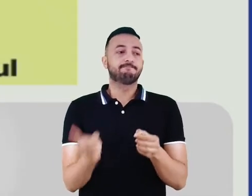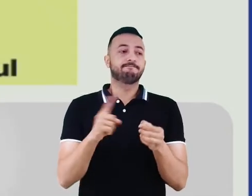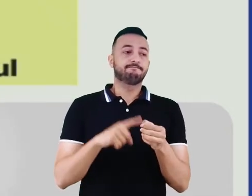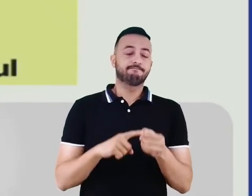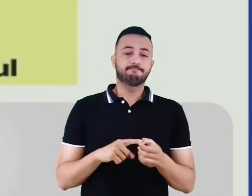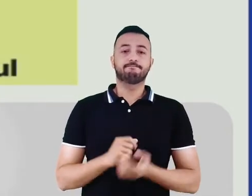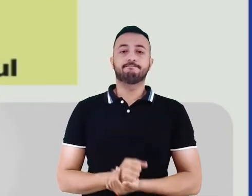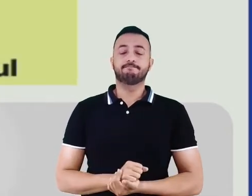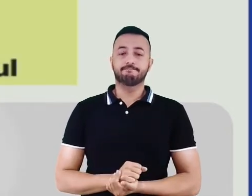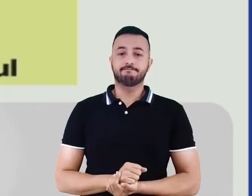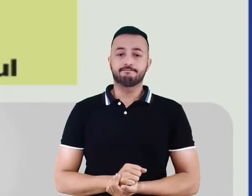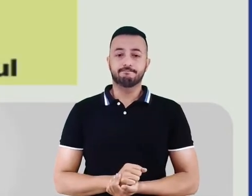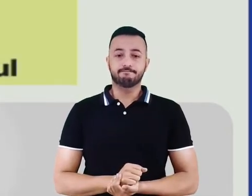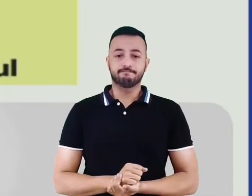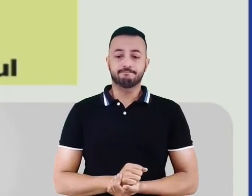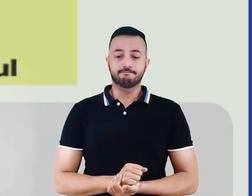retorno.